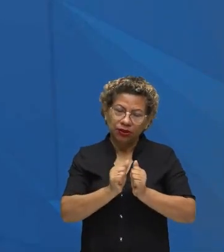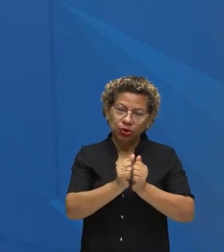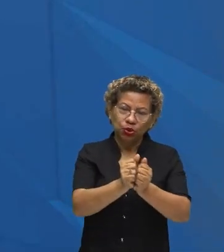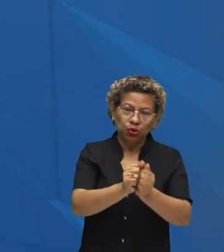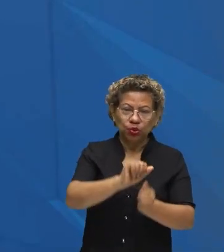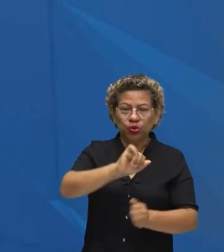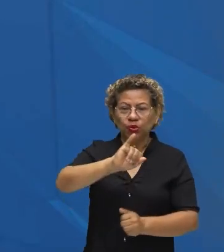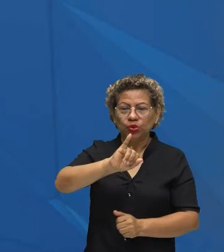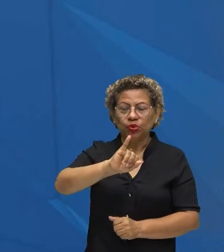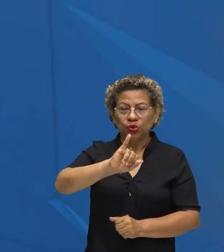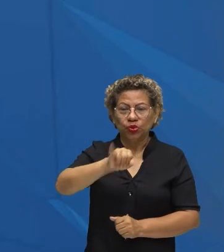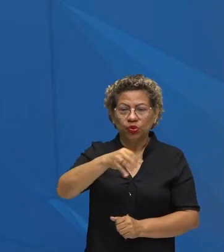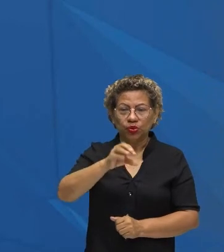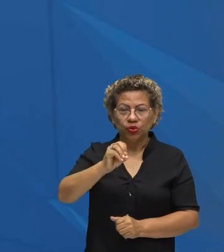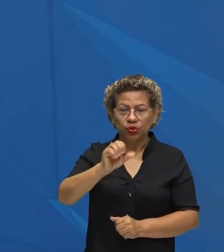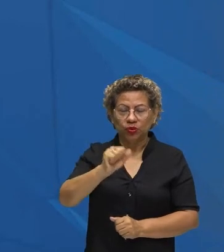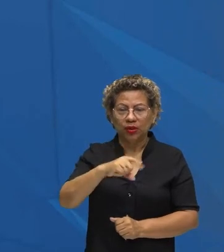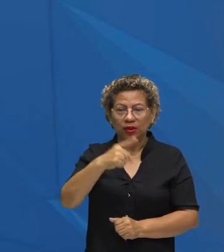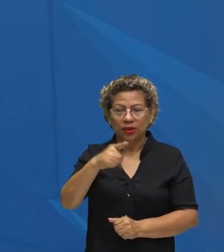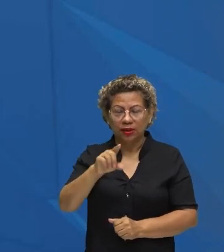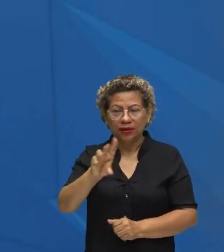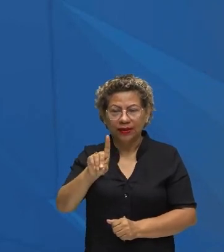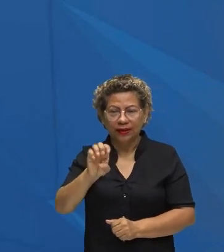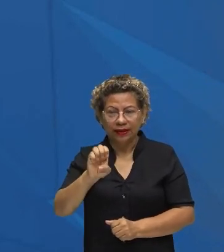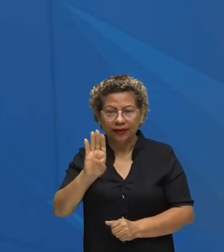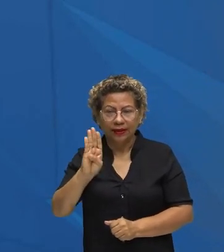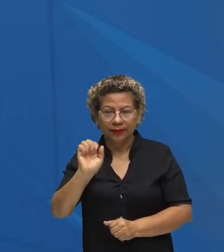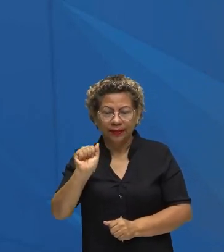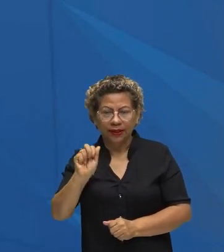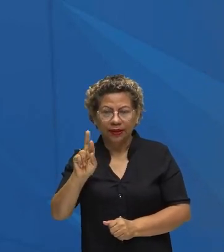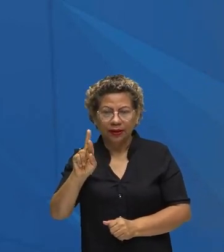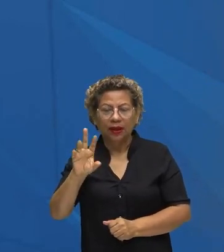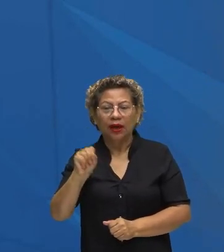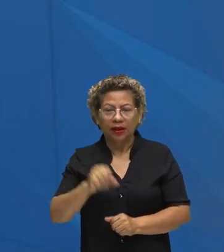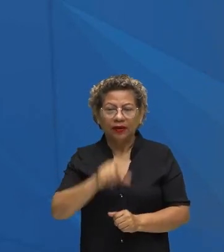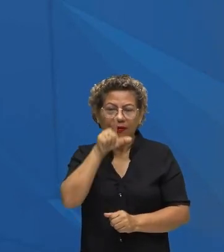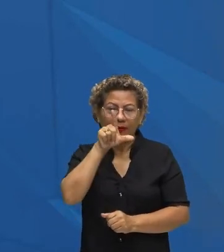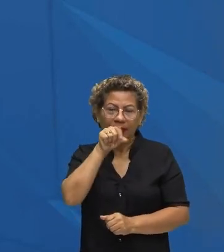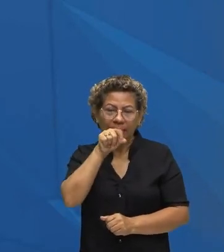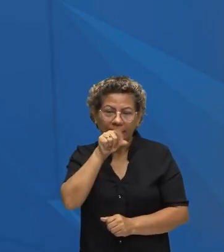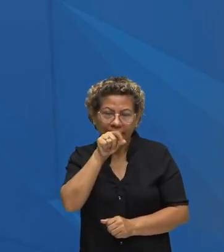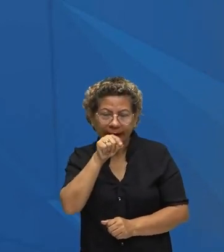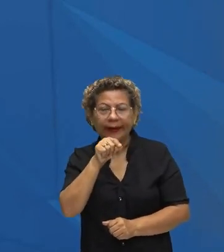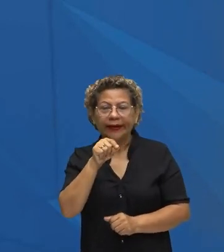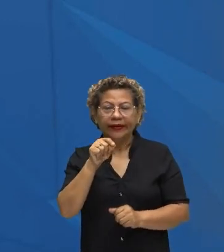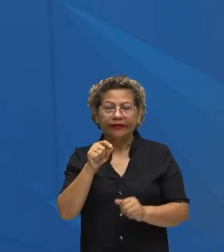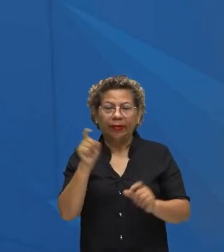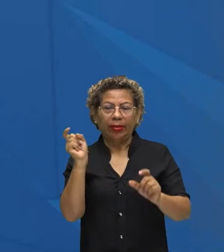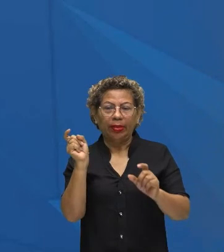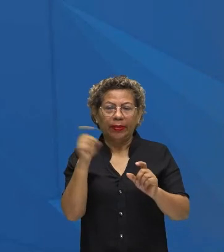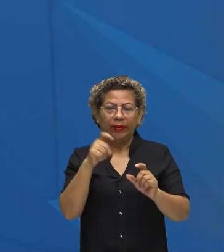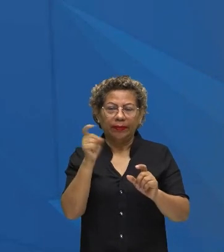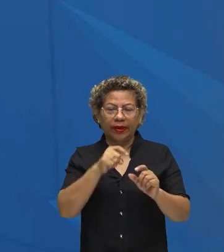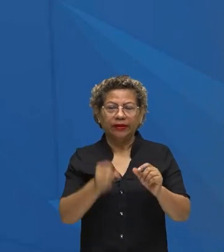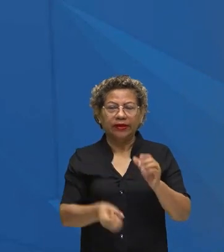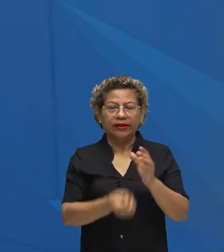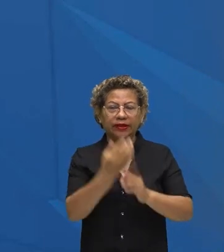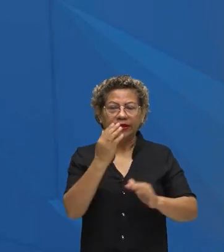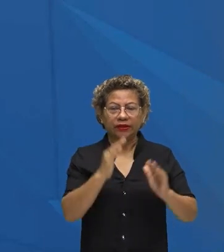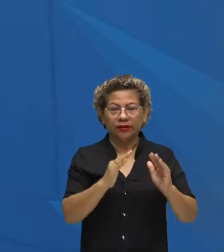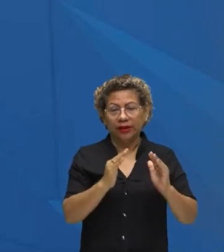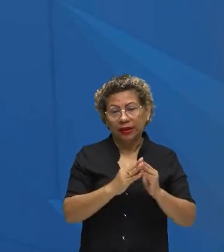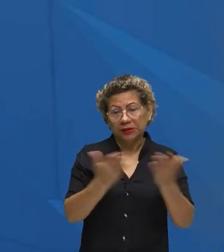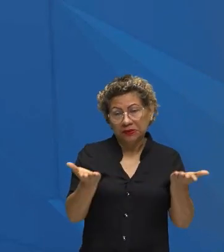tem a fama de construir o seu ninho, né, ali de barro, bem bonitinho. Ele acaba virando ajudante de, vamos lá